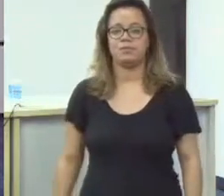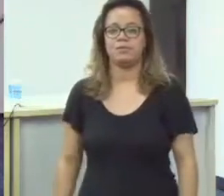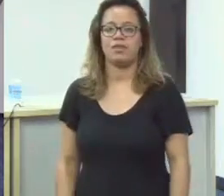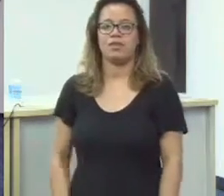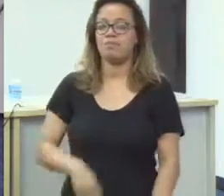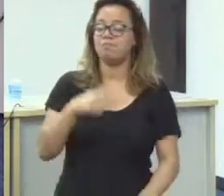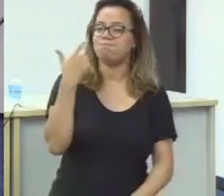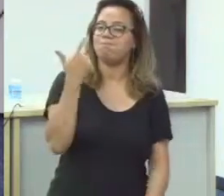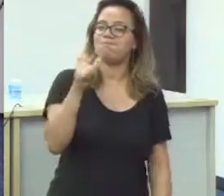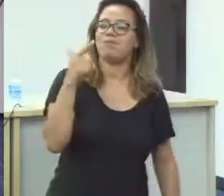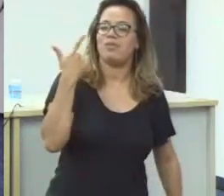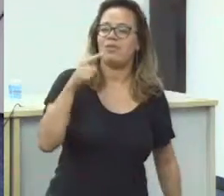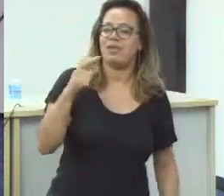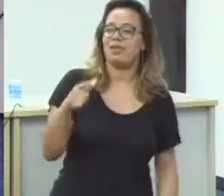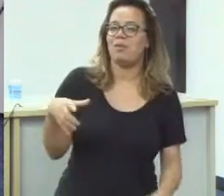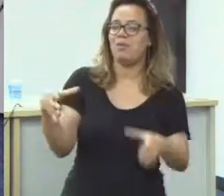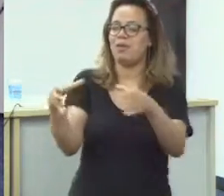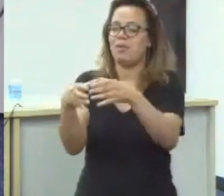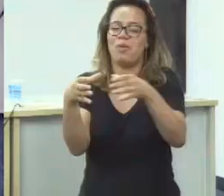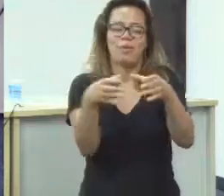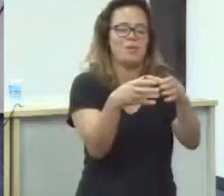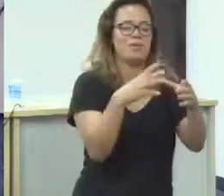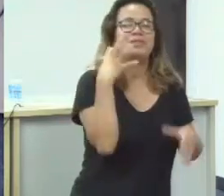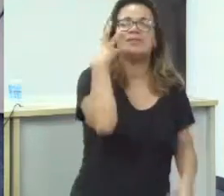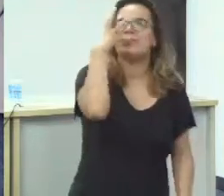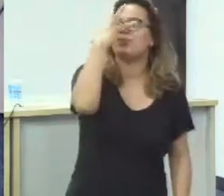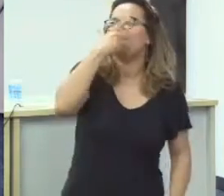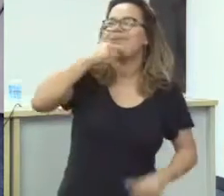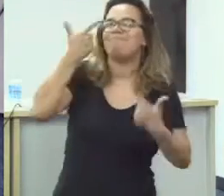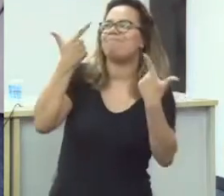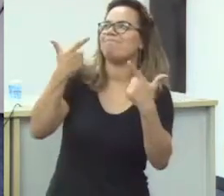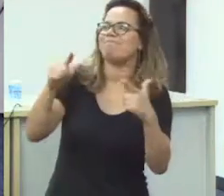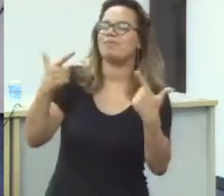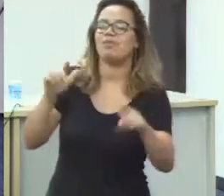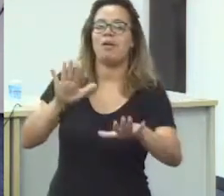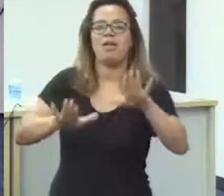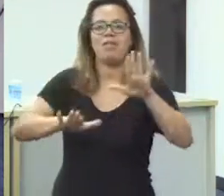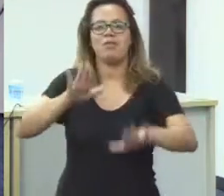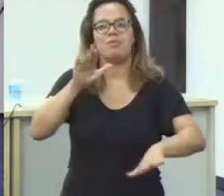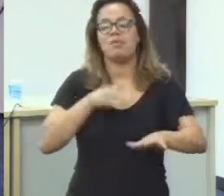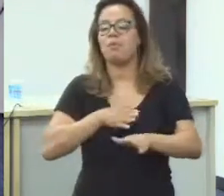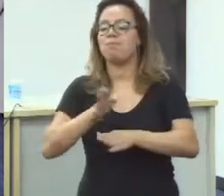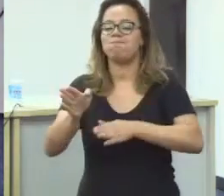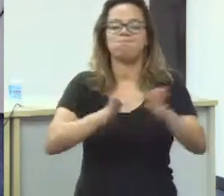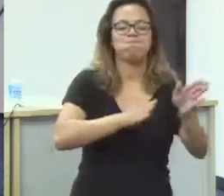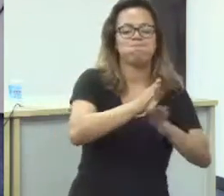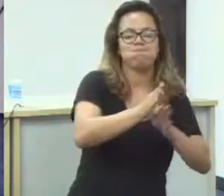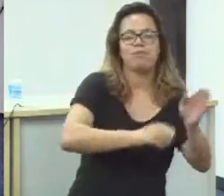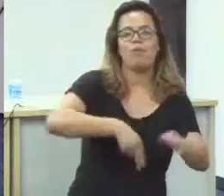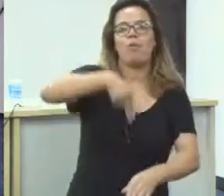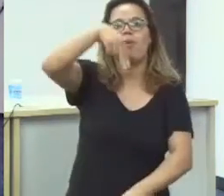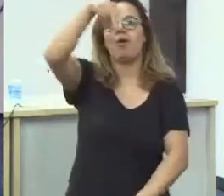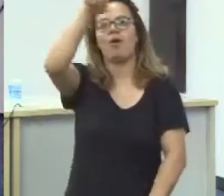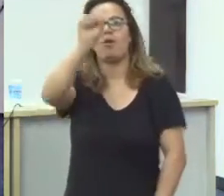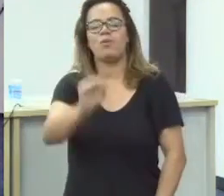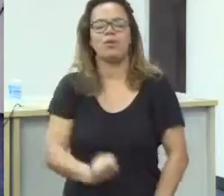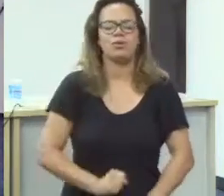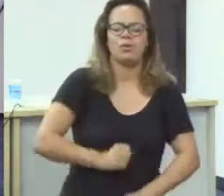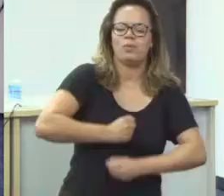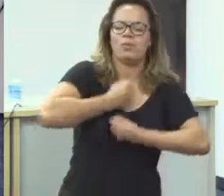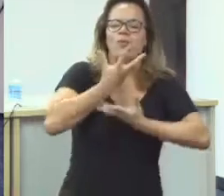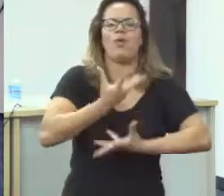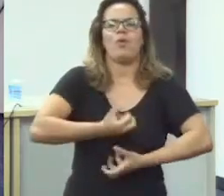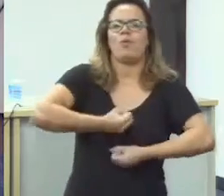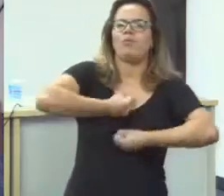Não existe nada mais lindo, mesmo que eu vá de norte a sul. Poesia não tá